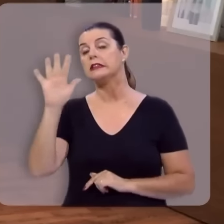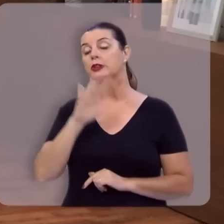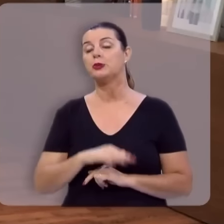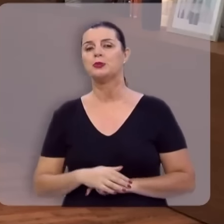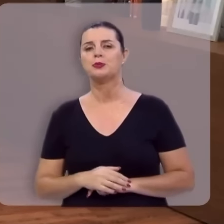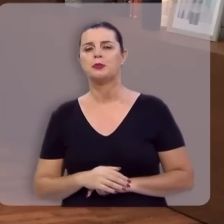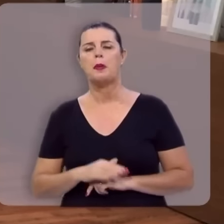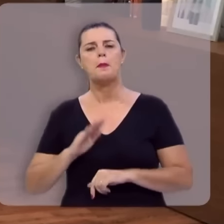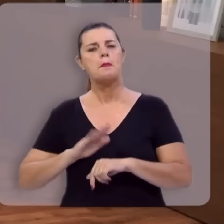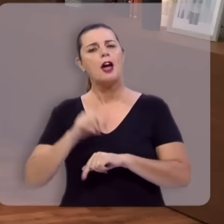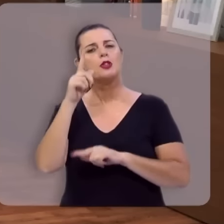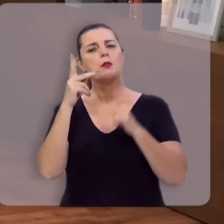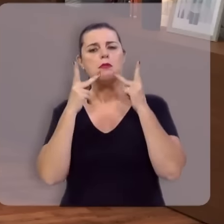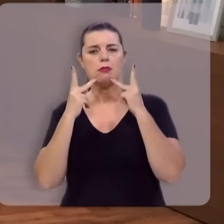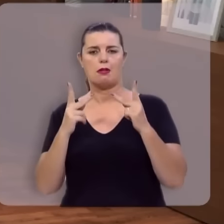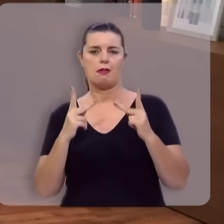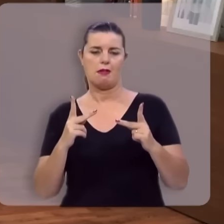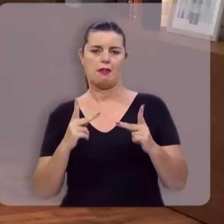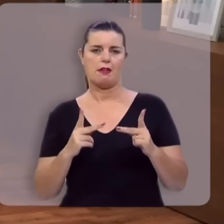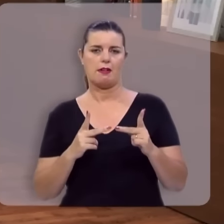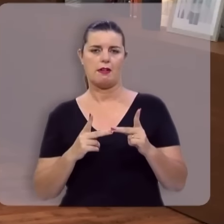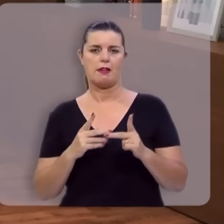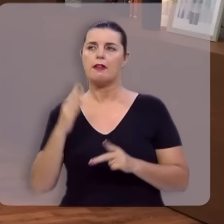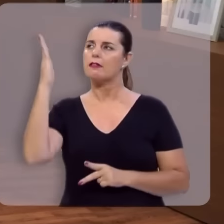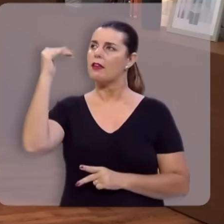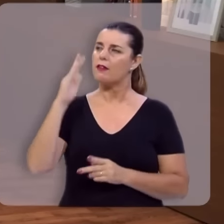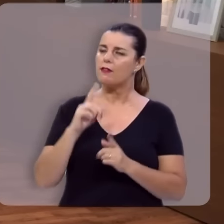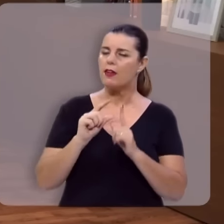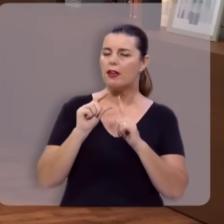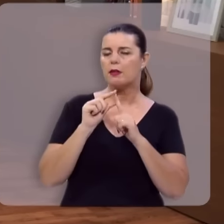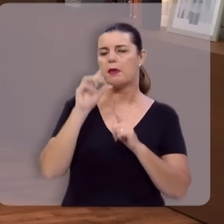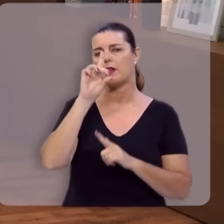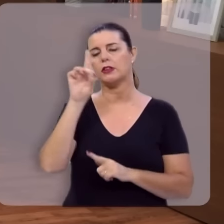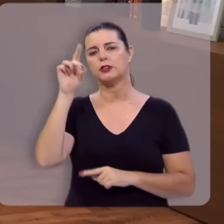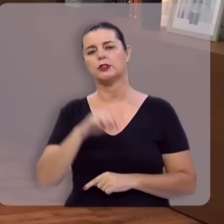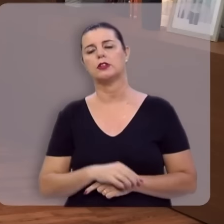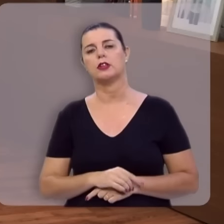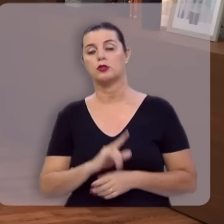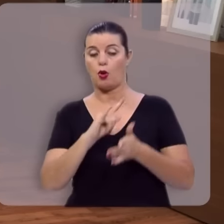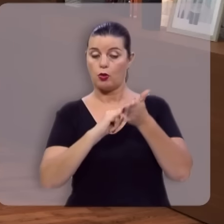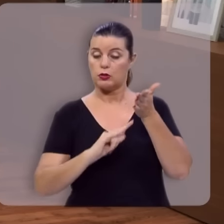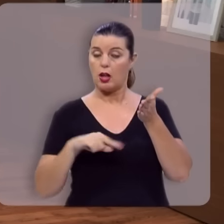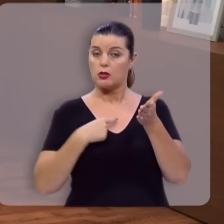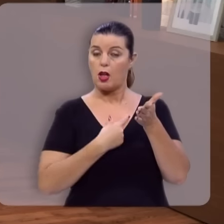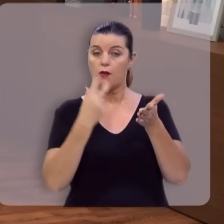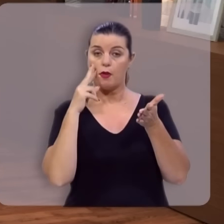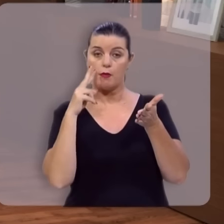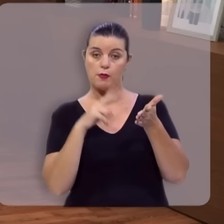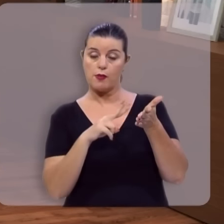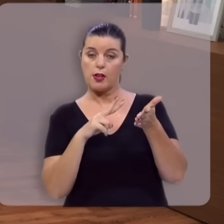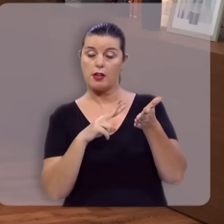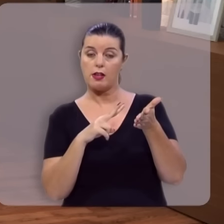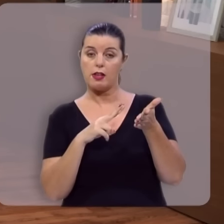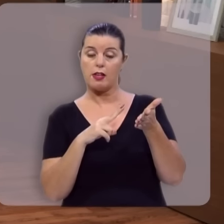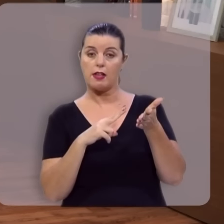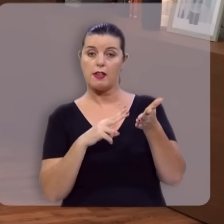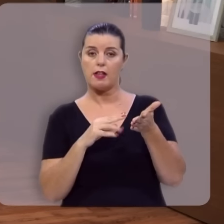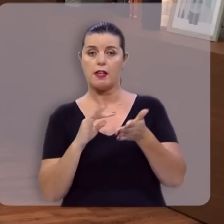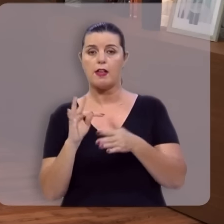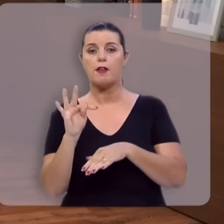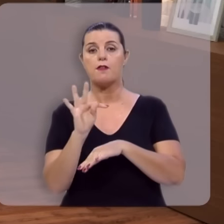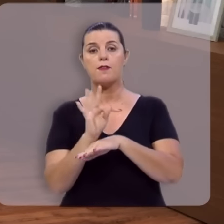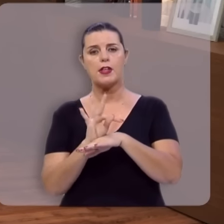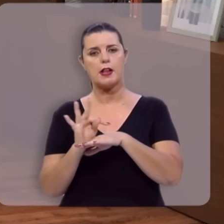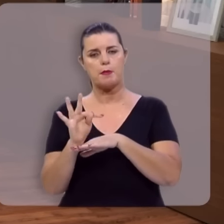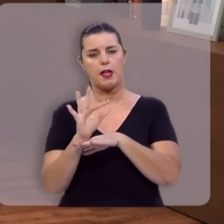Brasil, mais uma mensagem que emana das Escrituras. O texto que vamos considerar agora